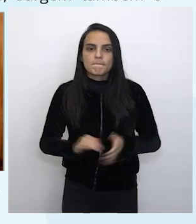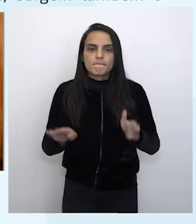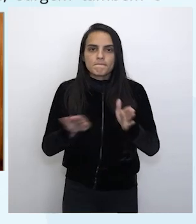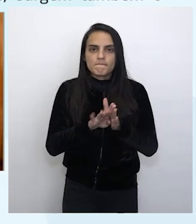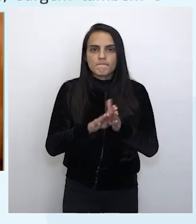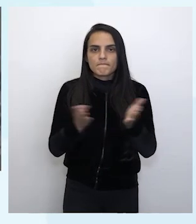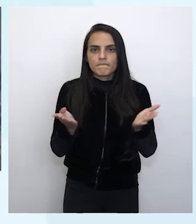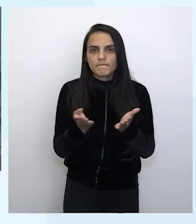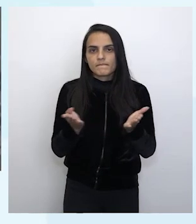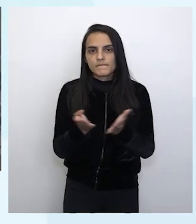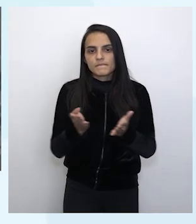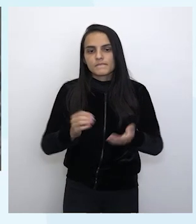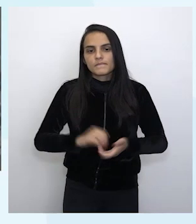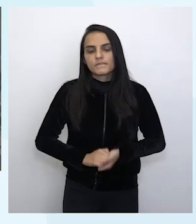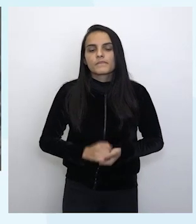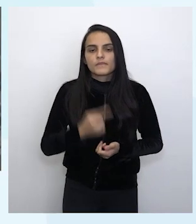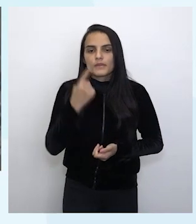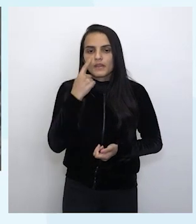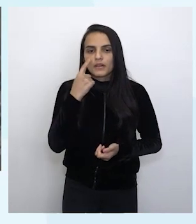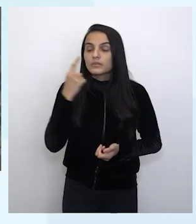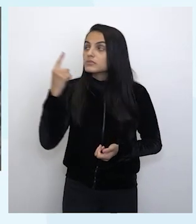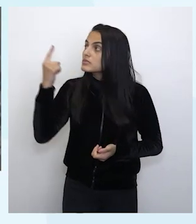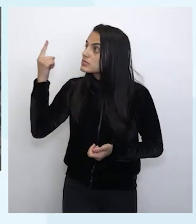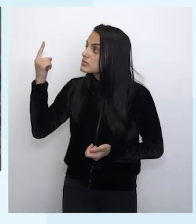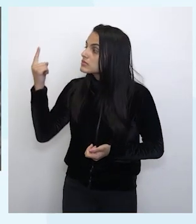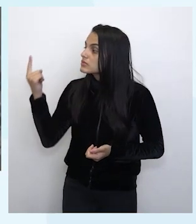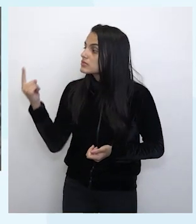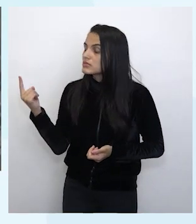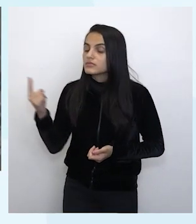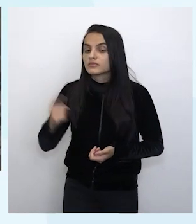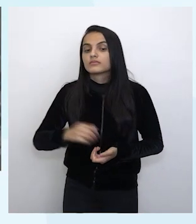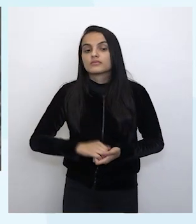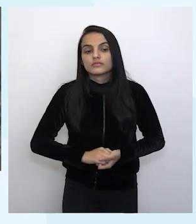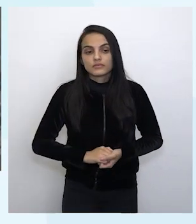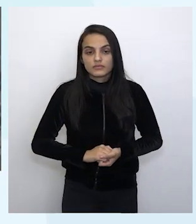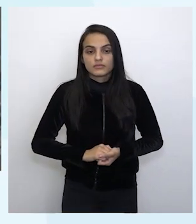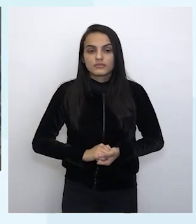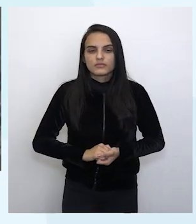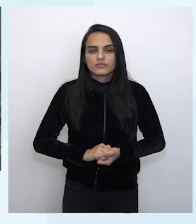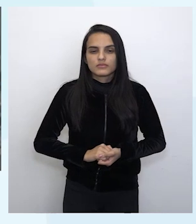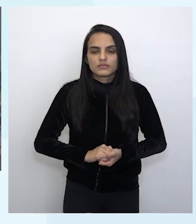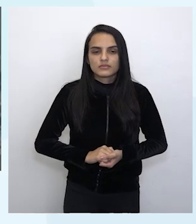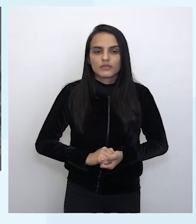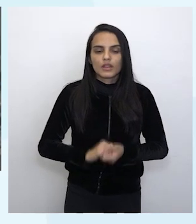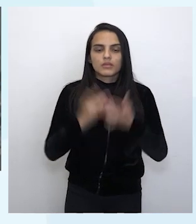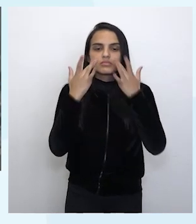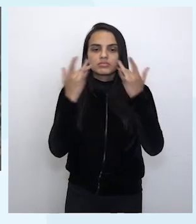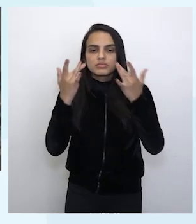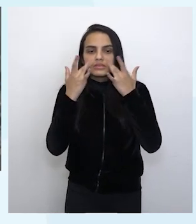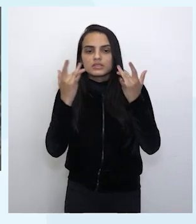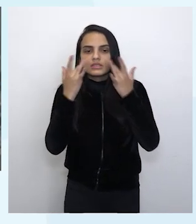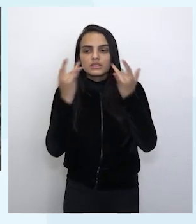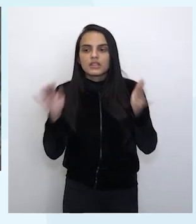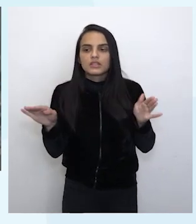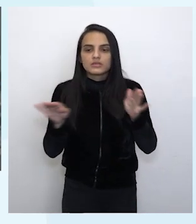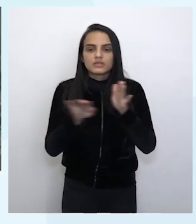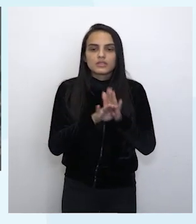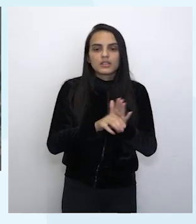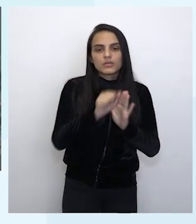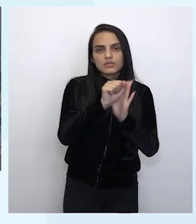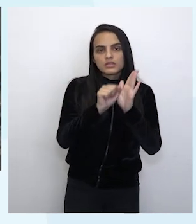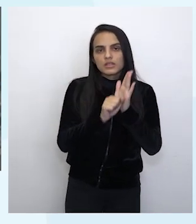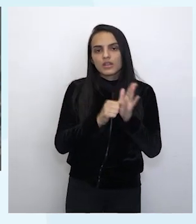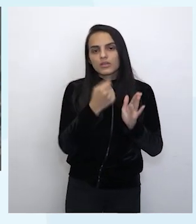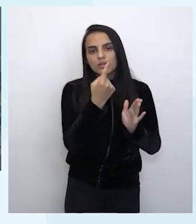bom? Olha só. E aí, né, nesse processo de evolução do teatro, a gente chega aí no teatro, né, entre os séculos